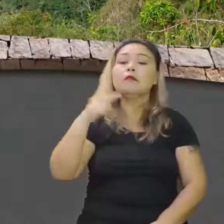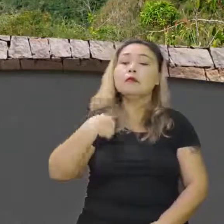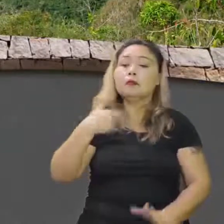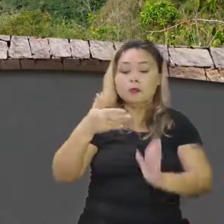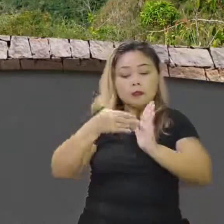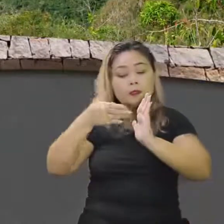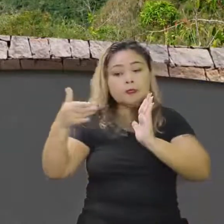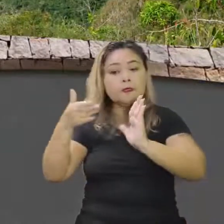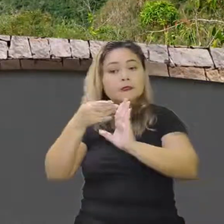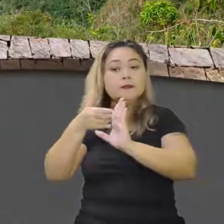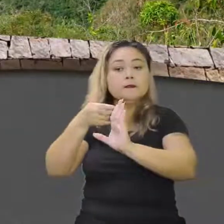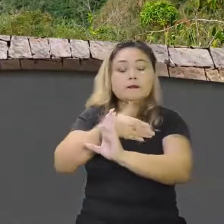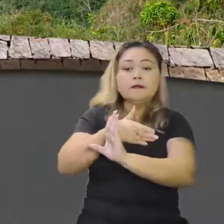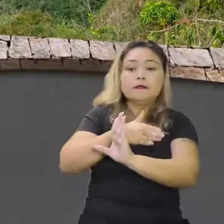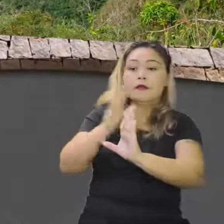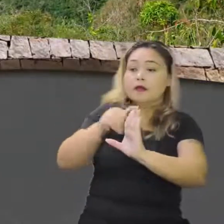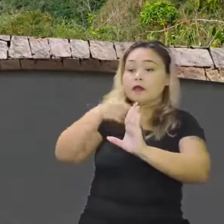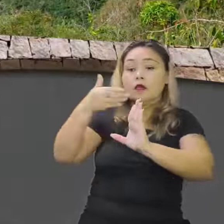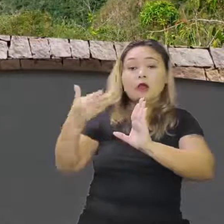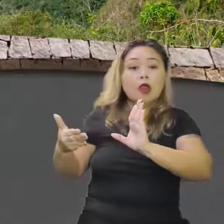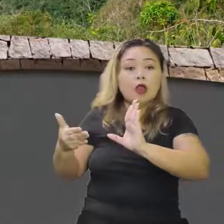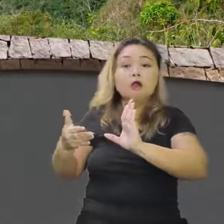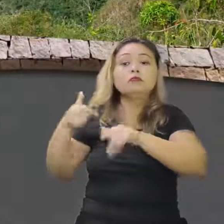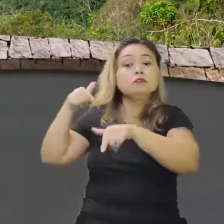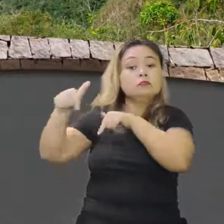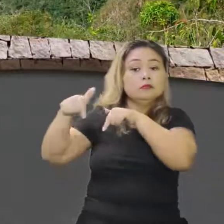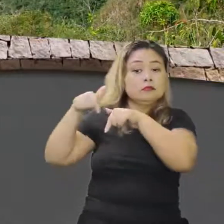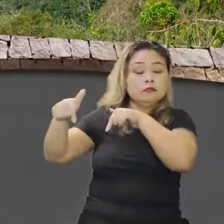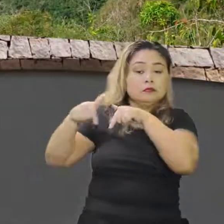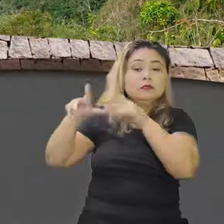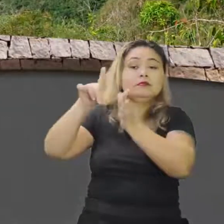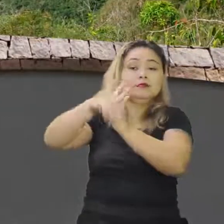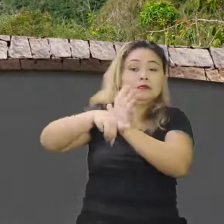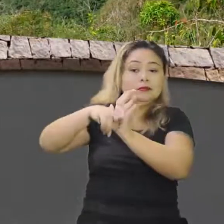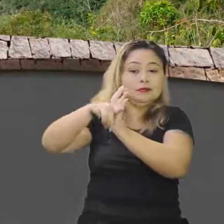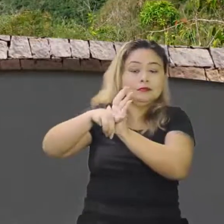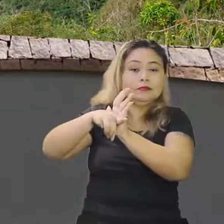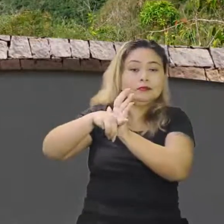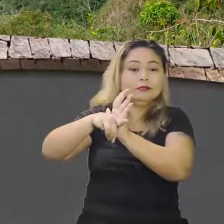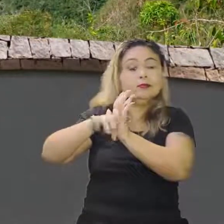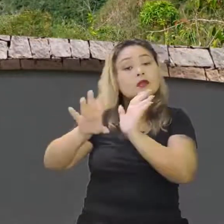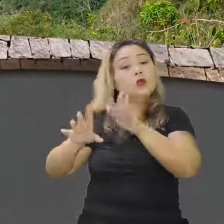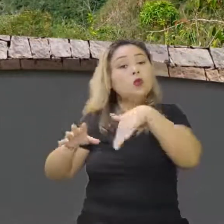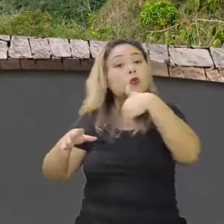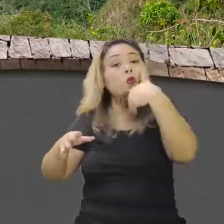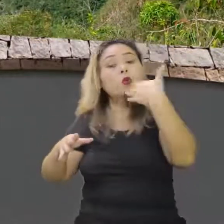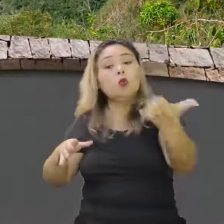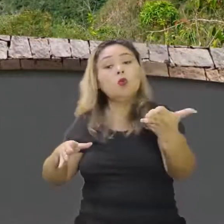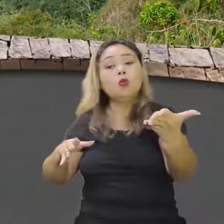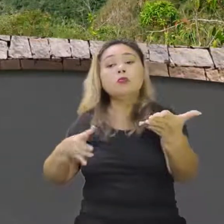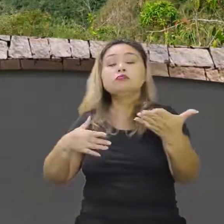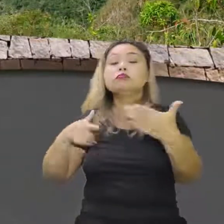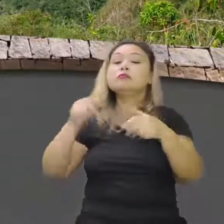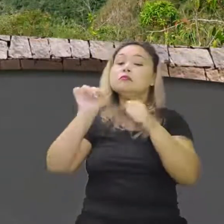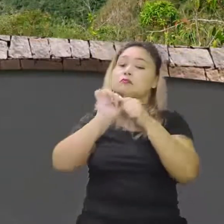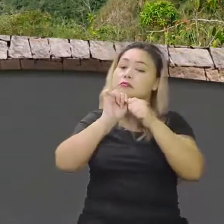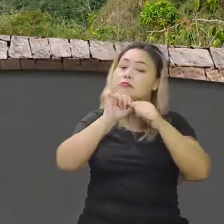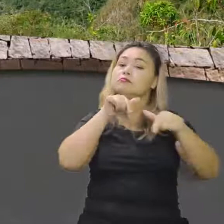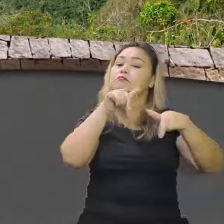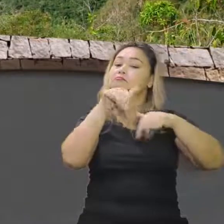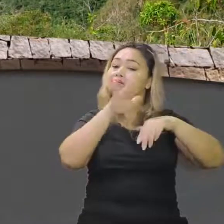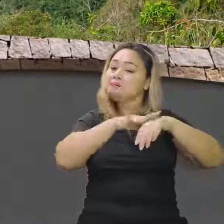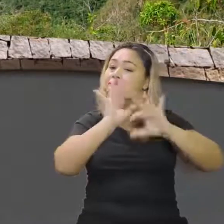uma divisão. De um lado estavam os trabalhadores da Estrada de Ferro Madeira Mamoré, do outro estava a mão de obra